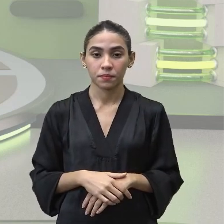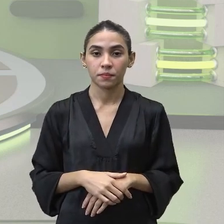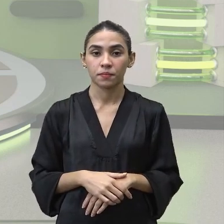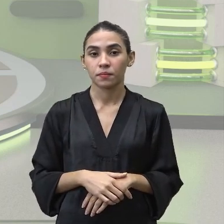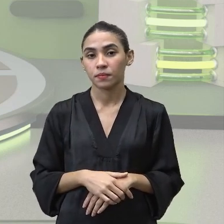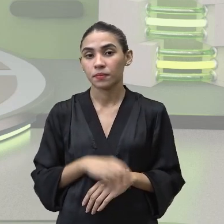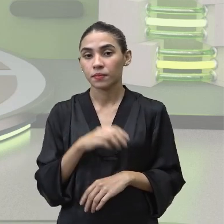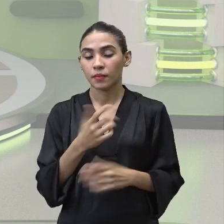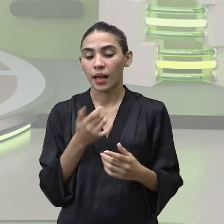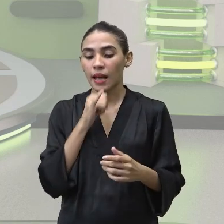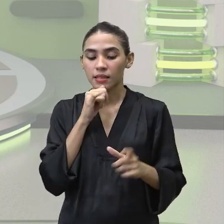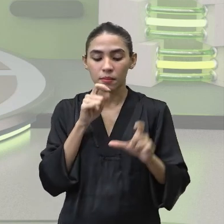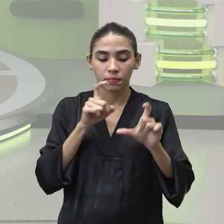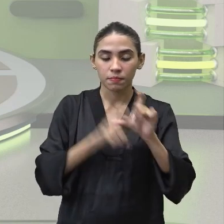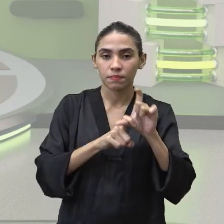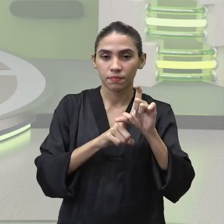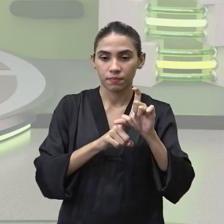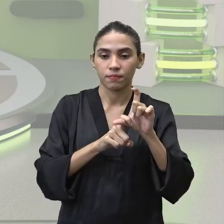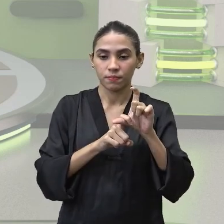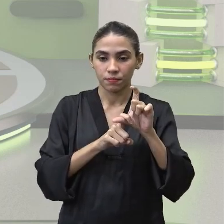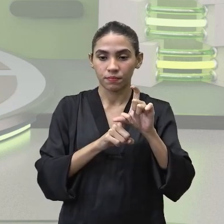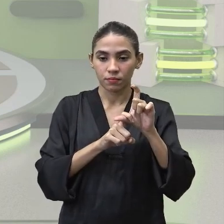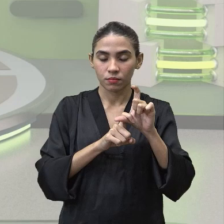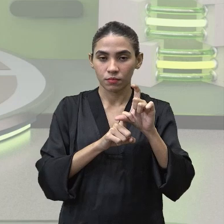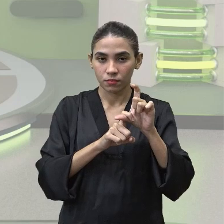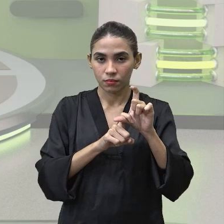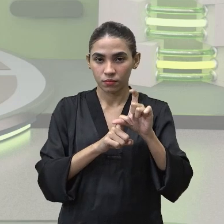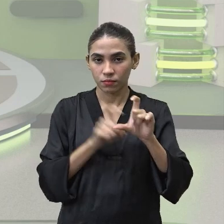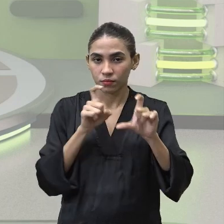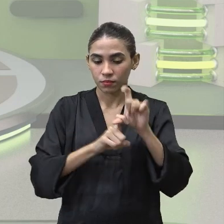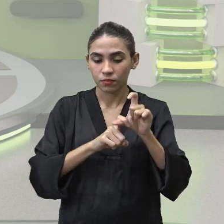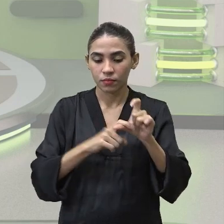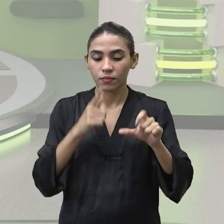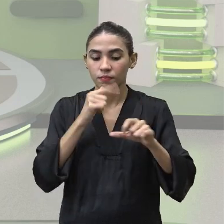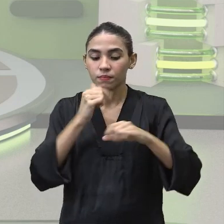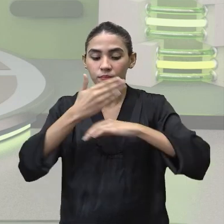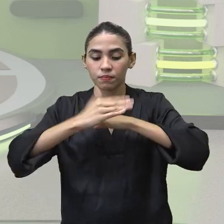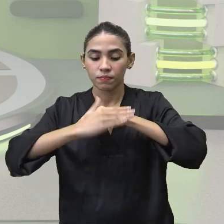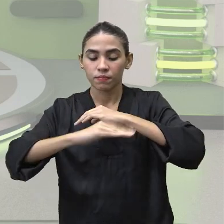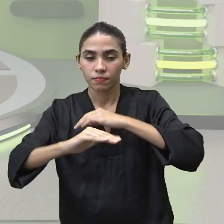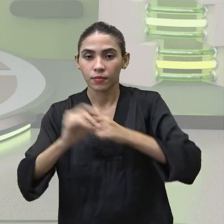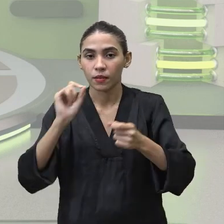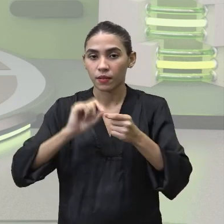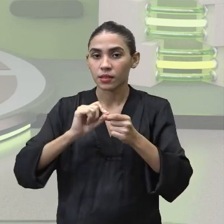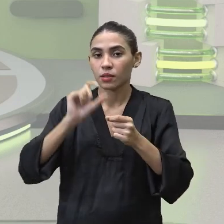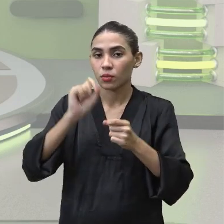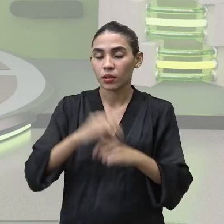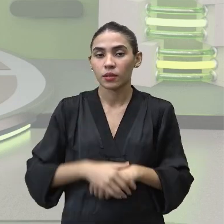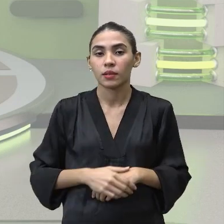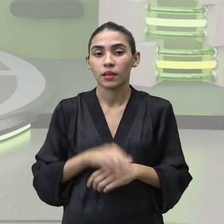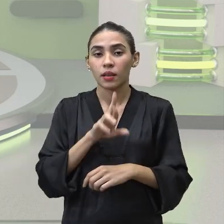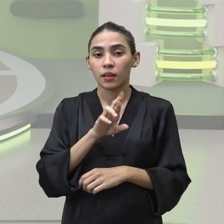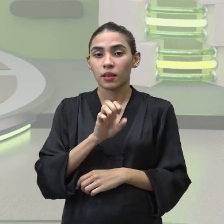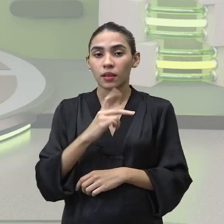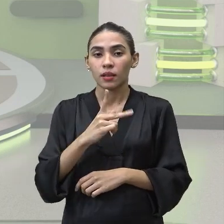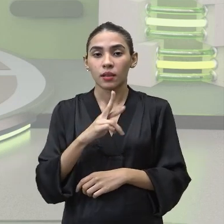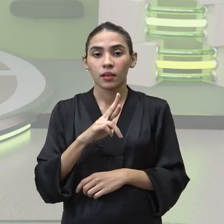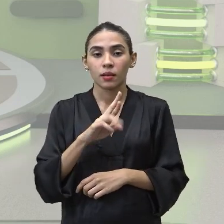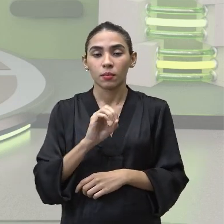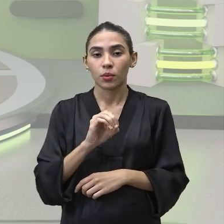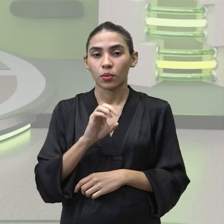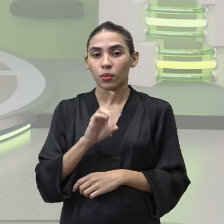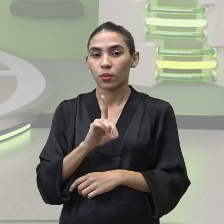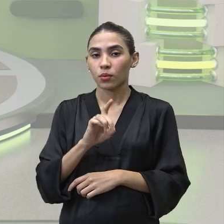ter uma dependência direta do ambiente aquático para fazer o processo de reprodução. Você não